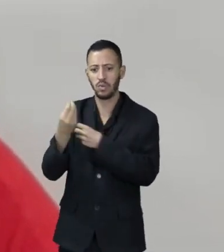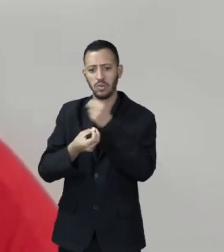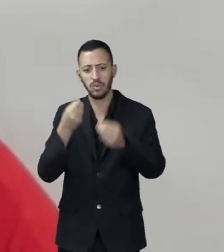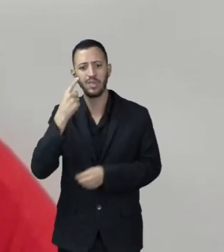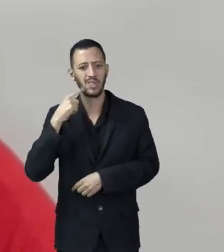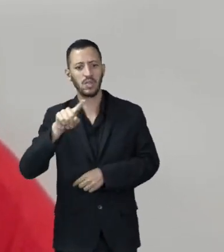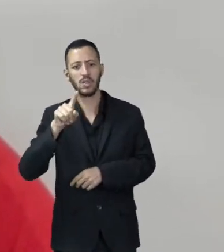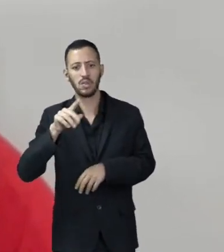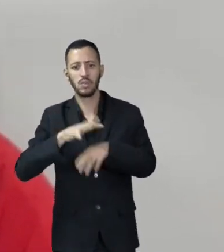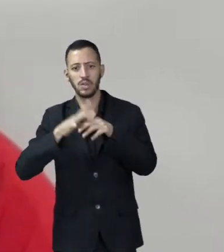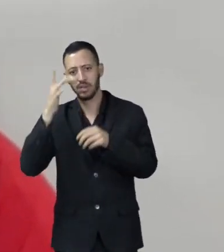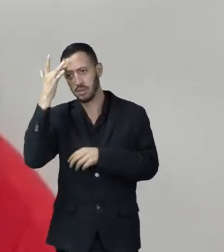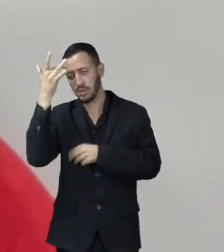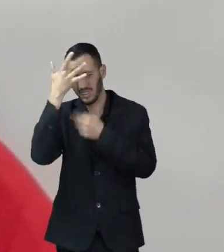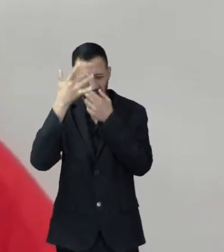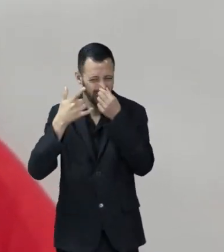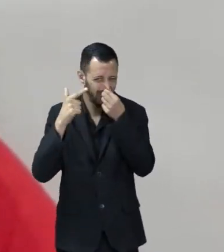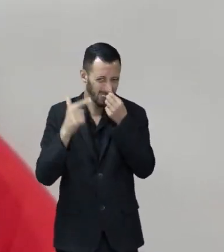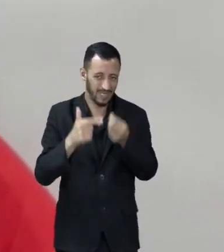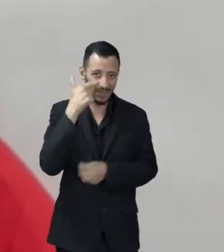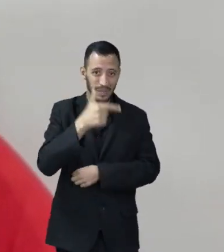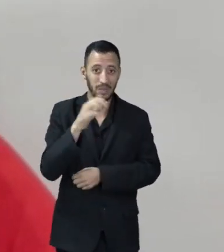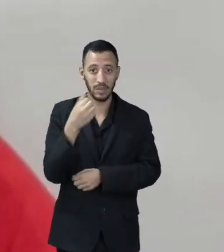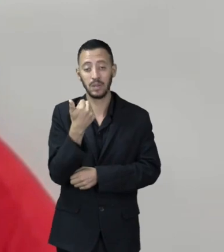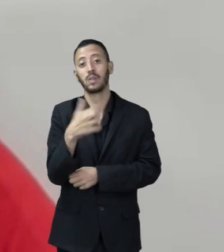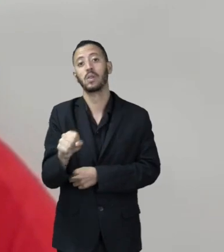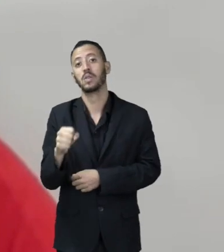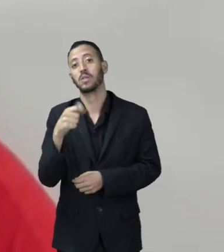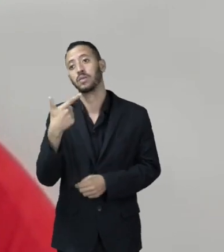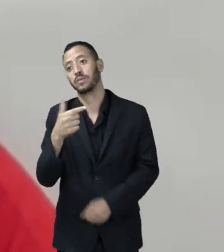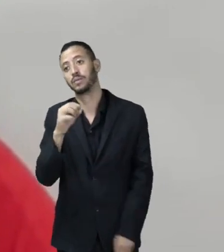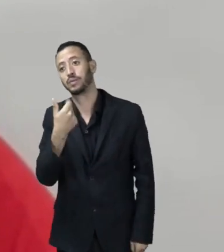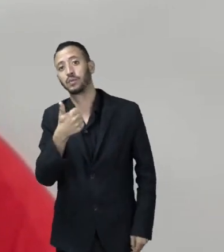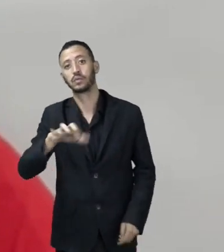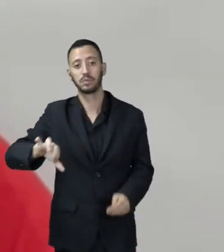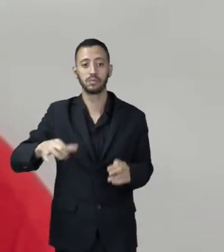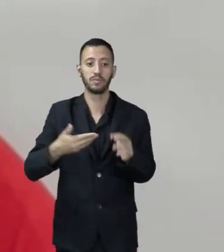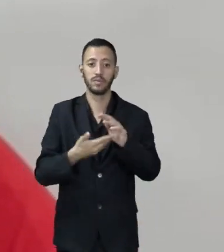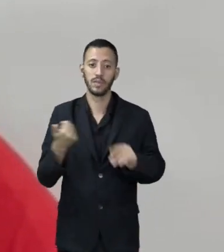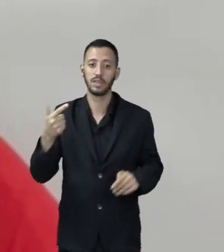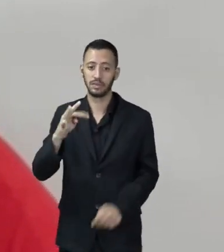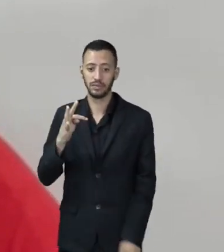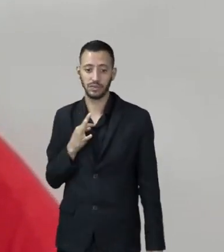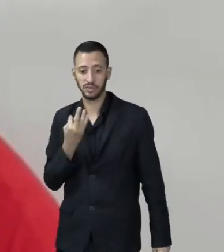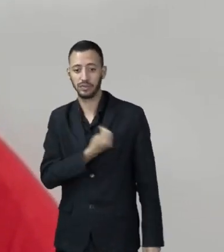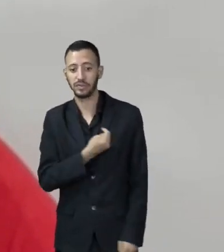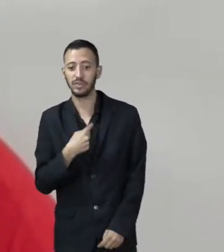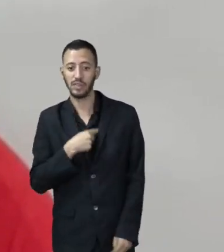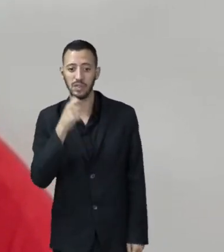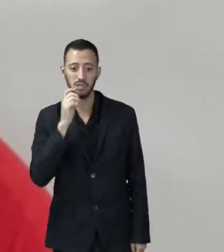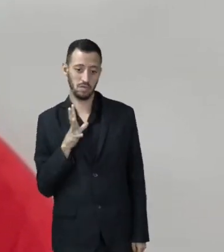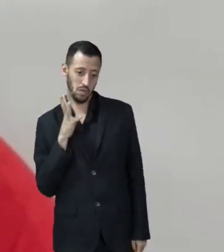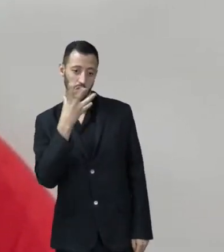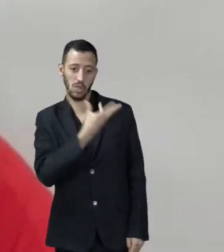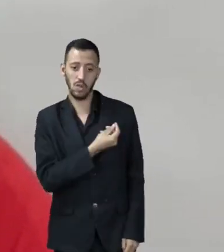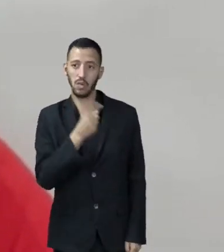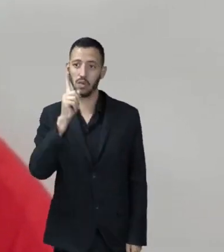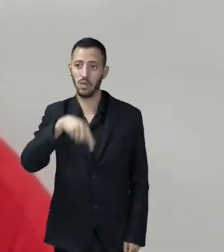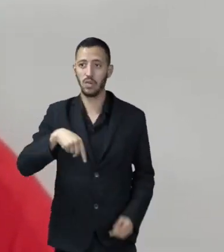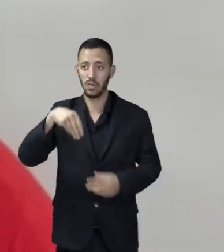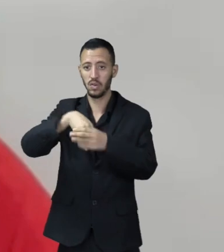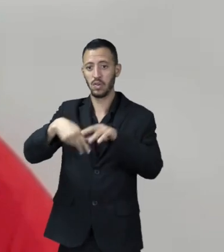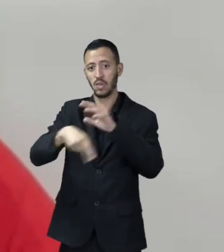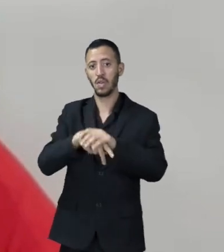doenças mentais? E em 2018, 2019, ali, retira as transexualidades e travestilidades do rol